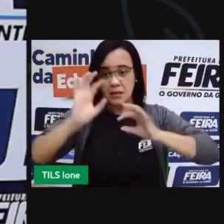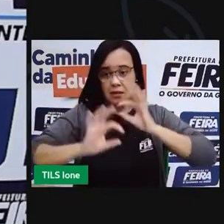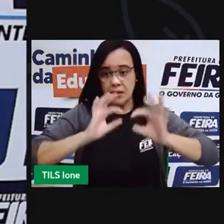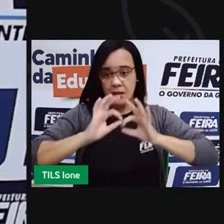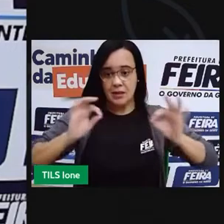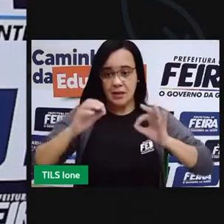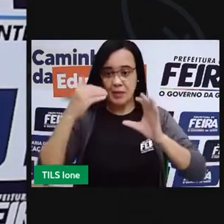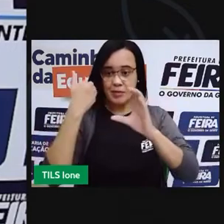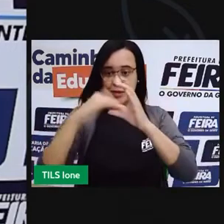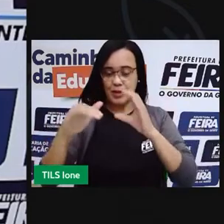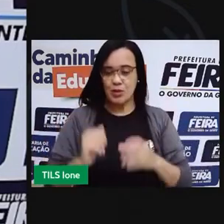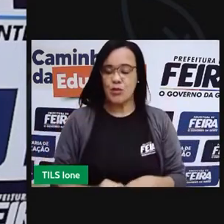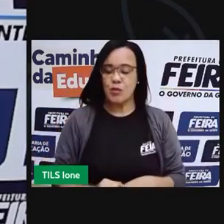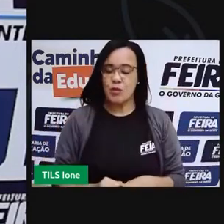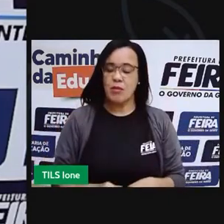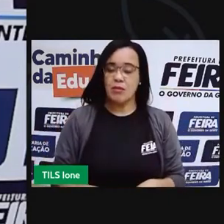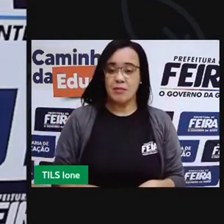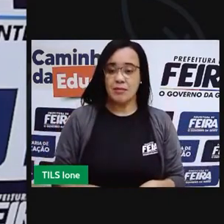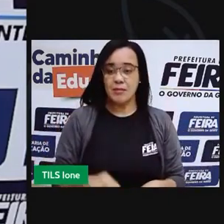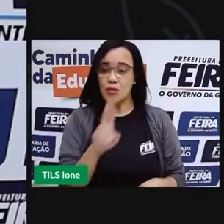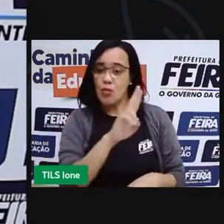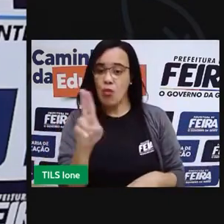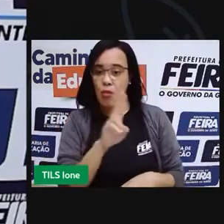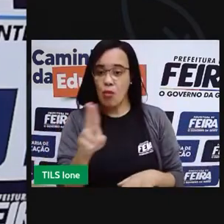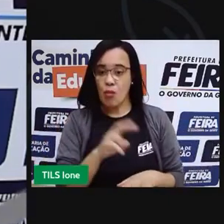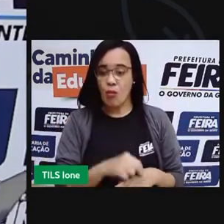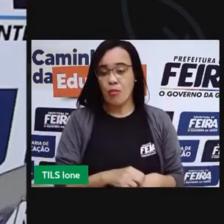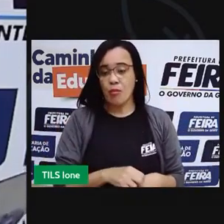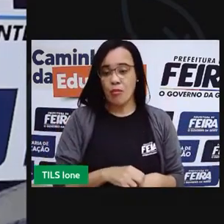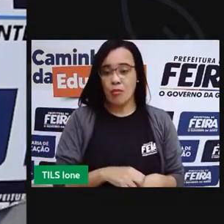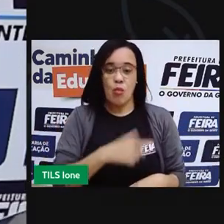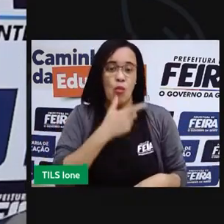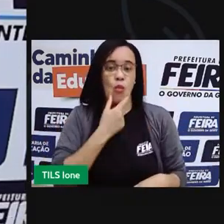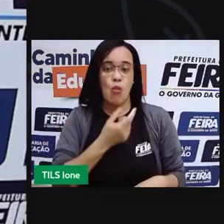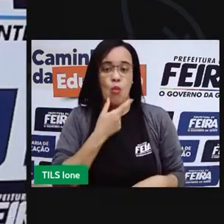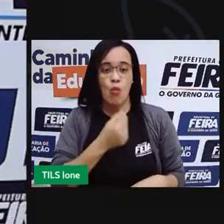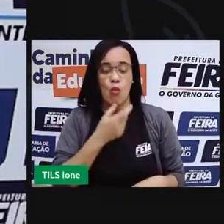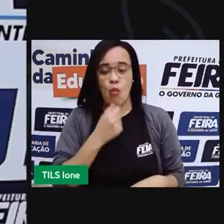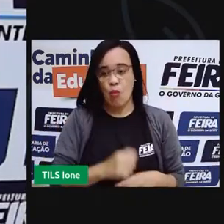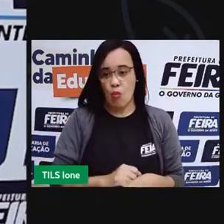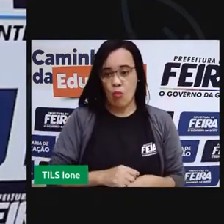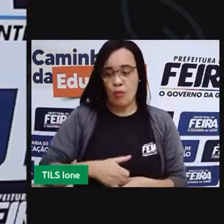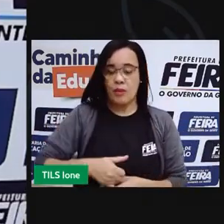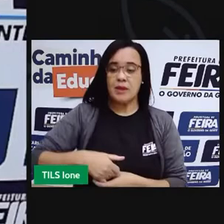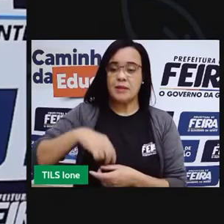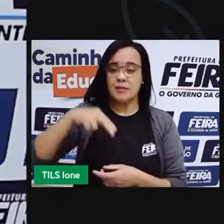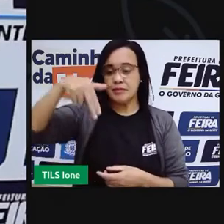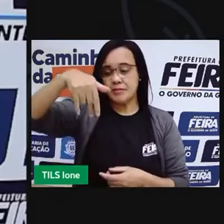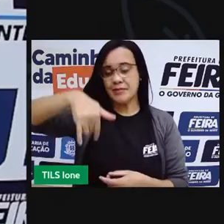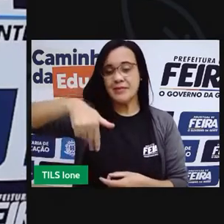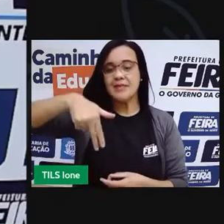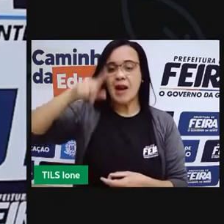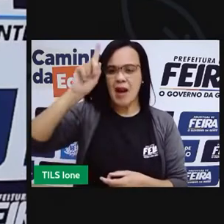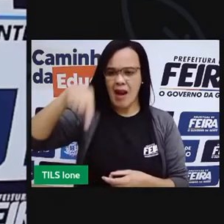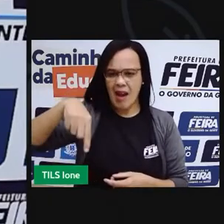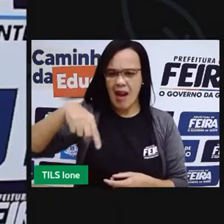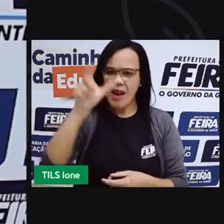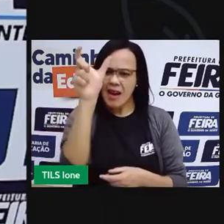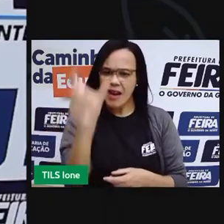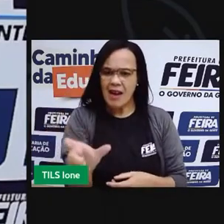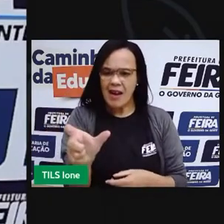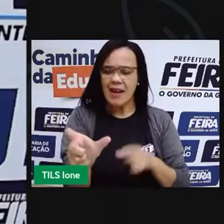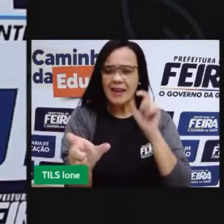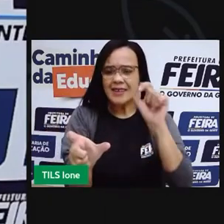Prezado senhor Saci Pererê, soube da sua existência na Biblioteca Pública